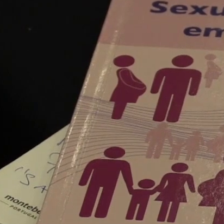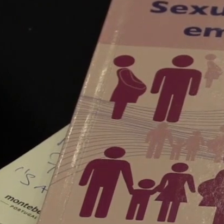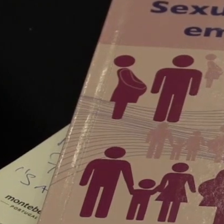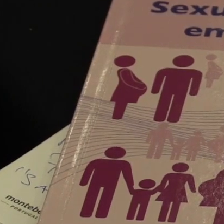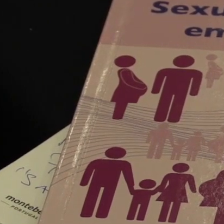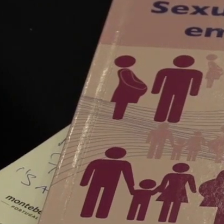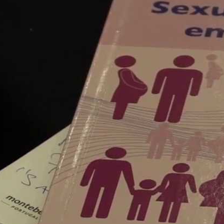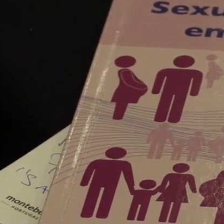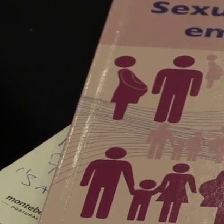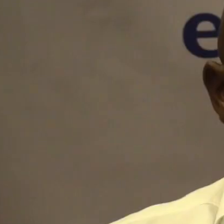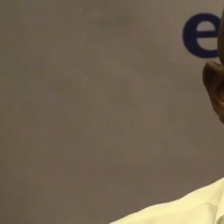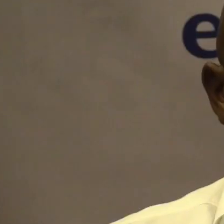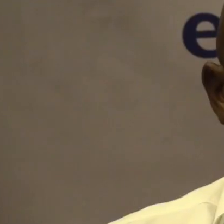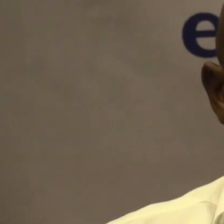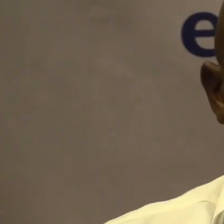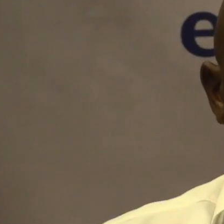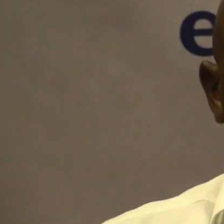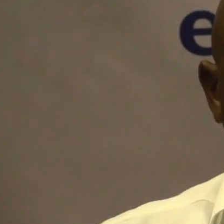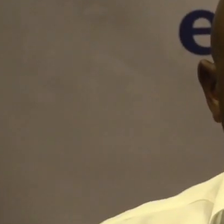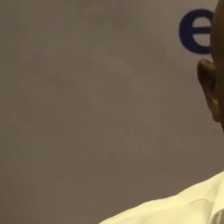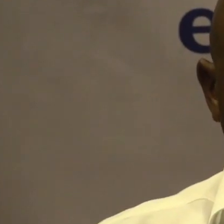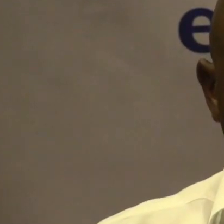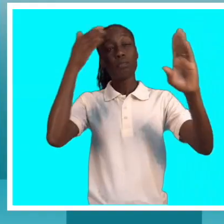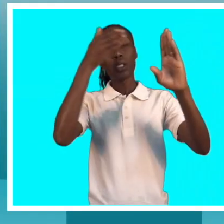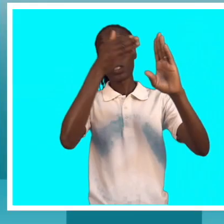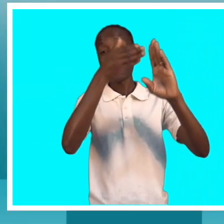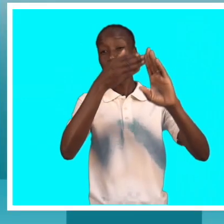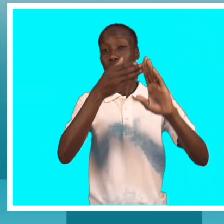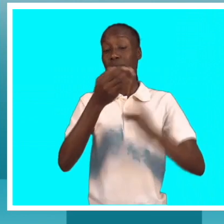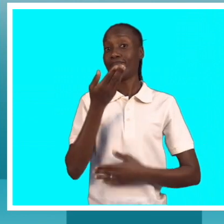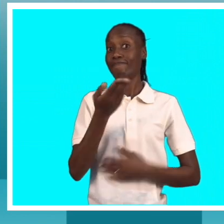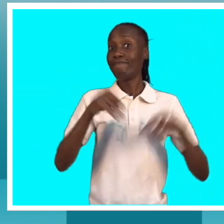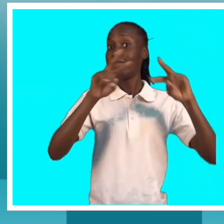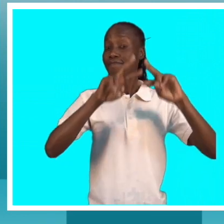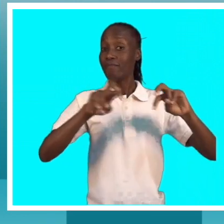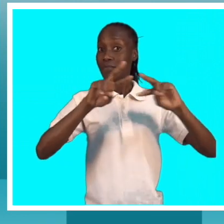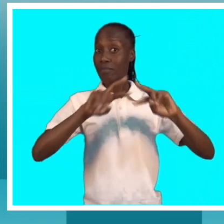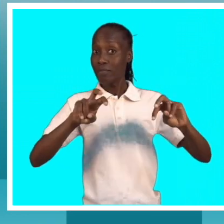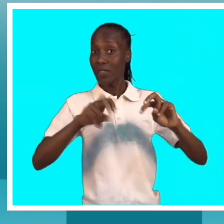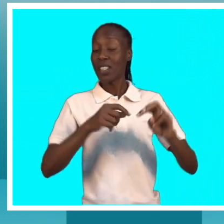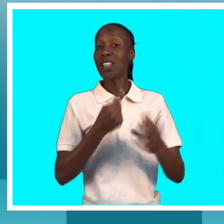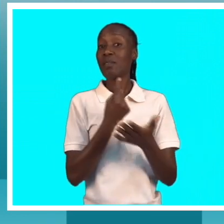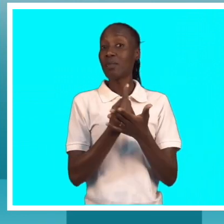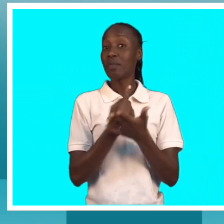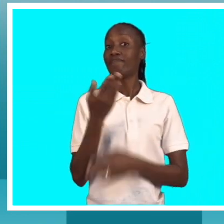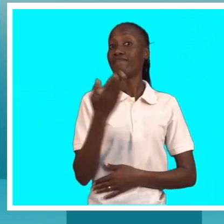práticas na implementação de políticas nesta área. O objetivo fundamental do estudo era